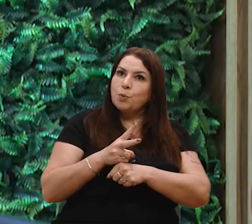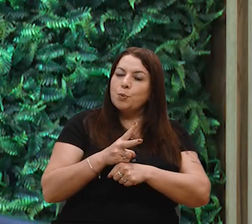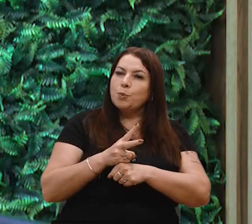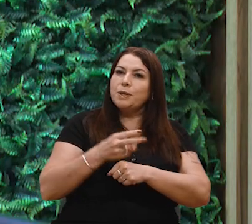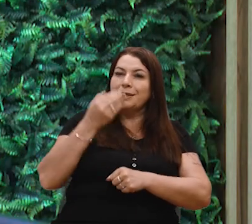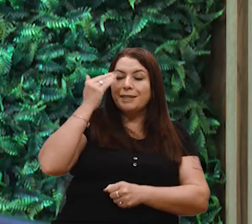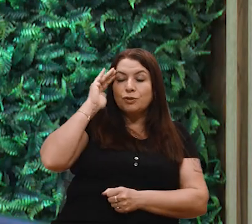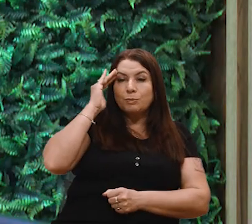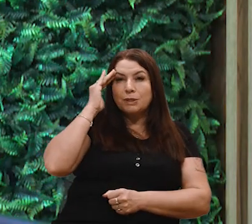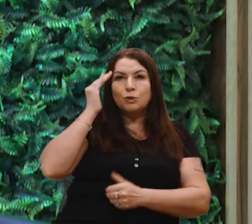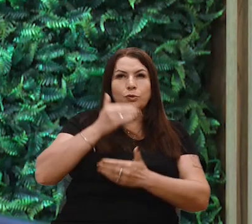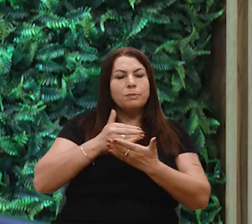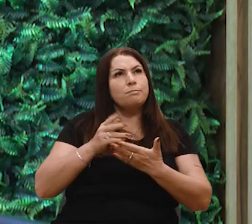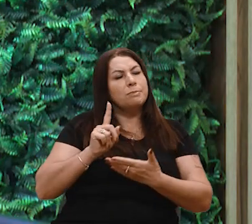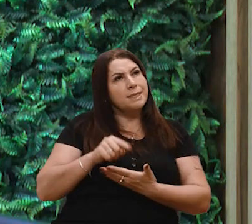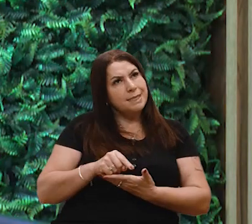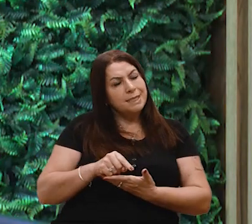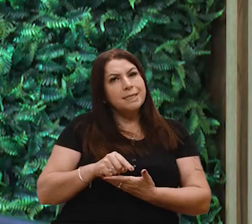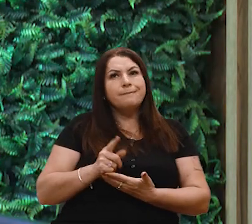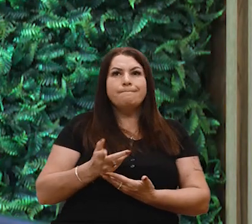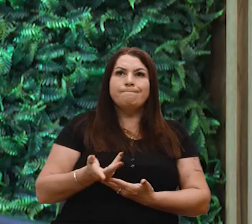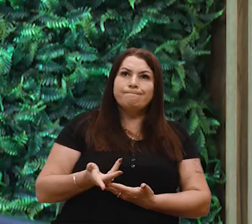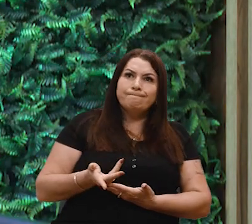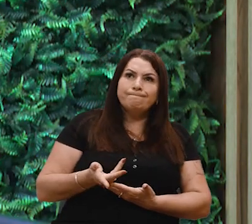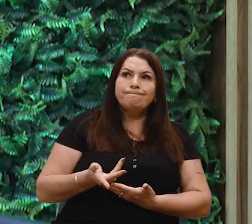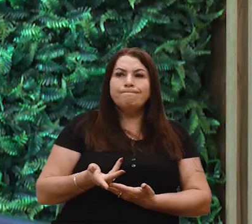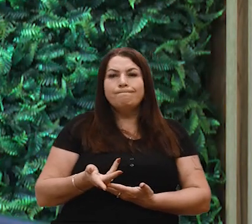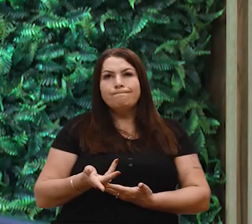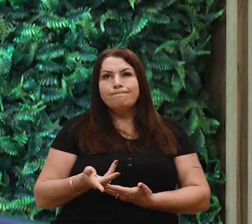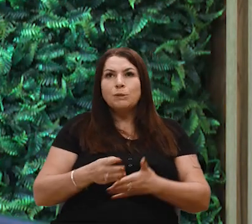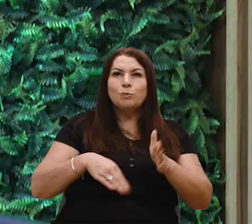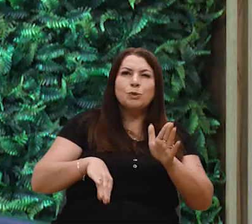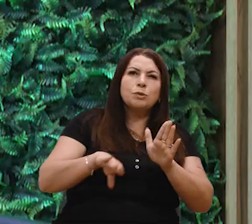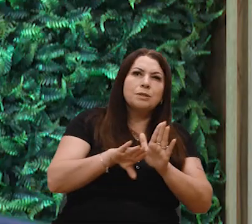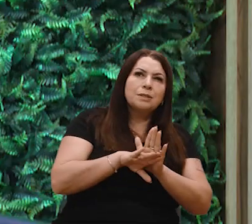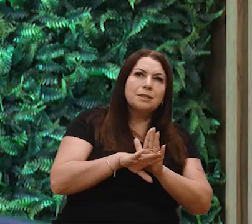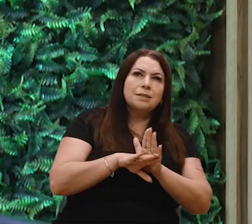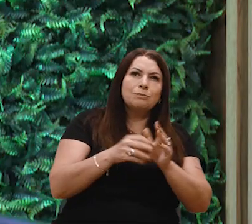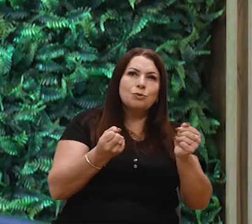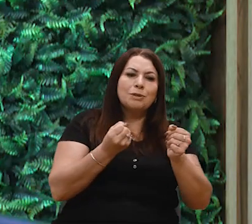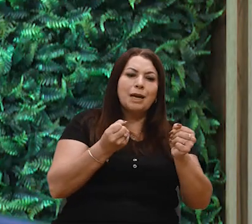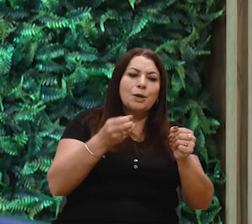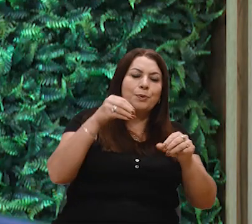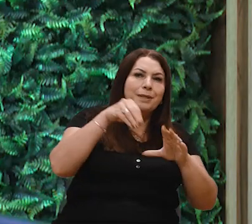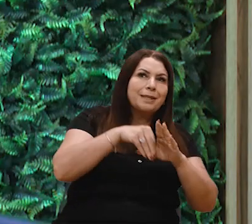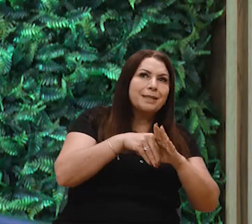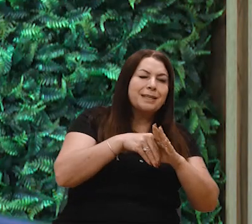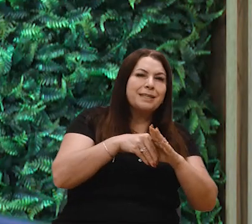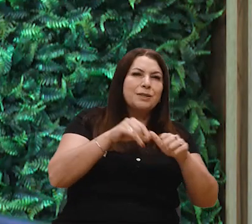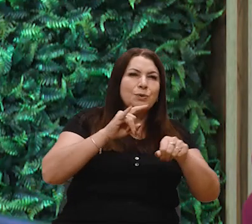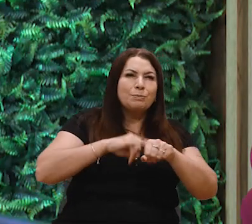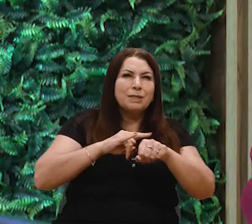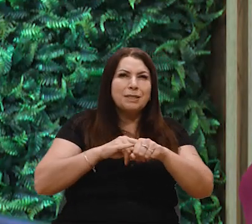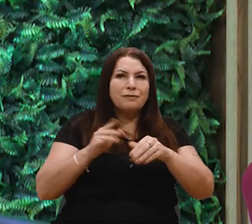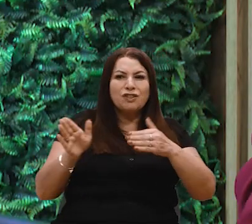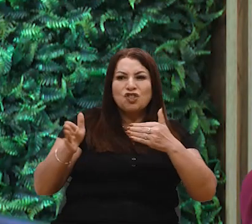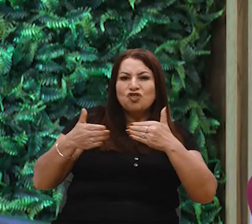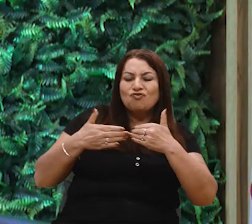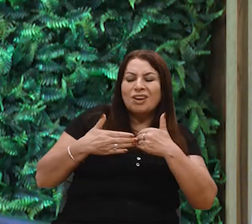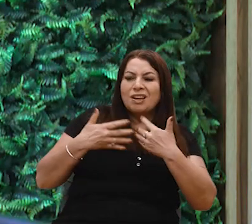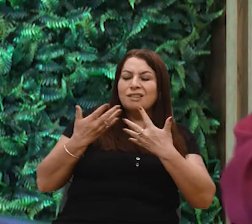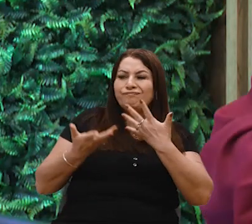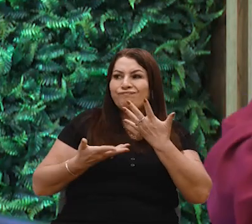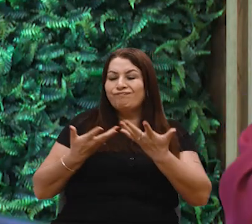essa procura, eles estavam tendo esse entendimento, e aí a gente começou, pois é, mas e aí estacionamento, deixar o carro aqui dentro, puxa, e os banheiros, aí fica